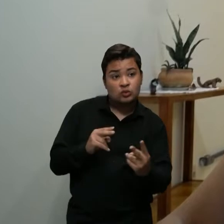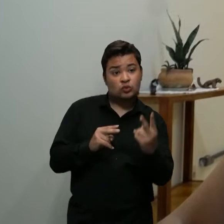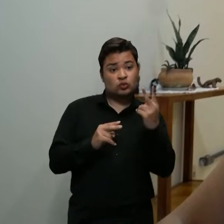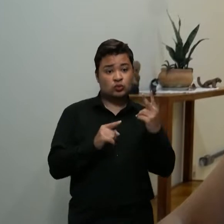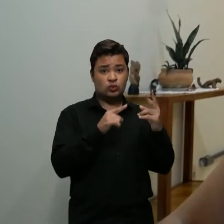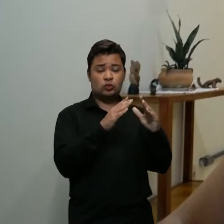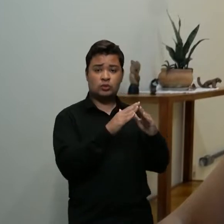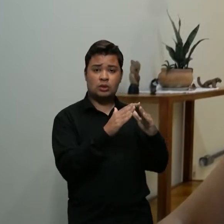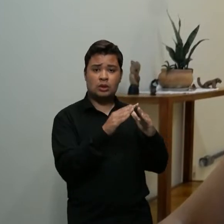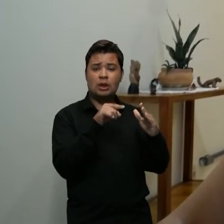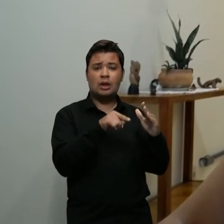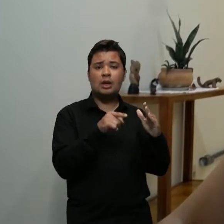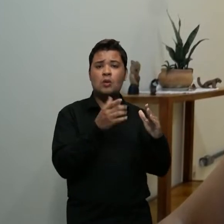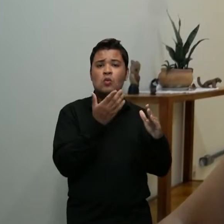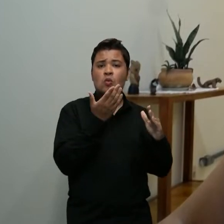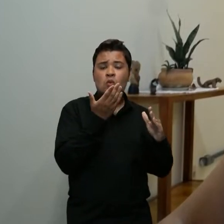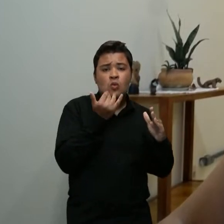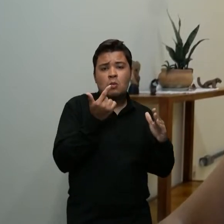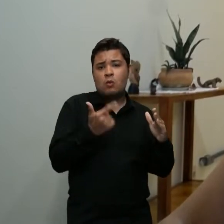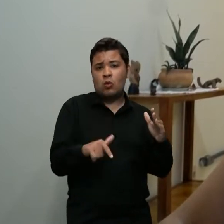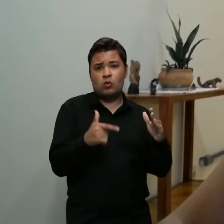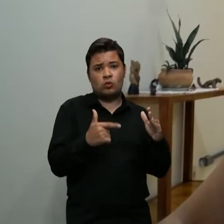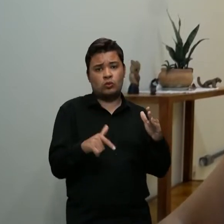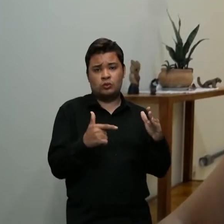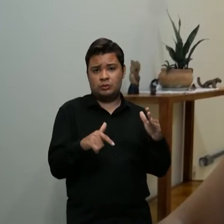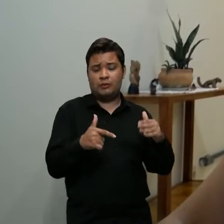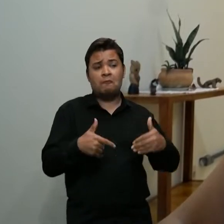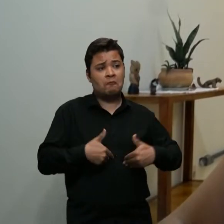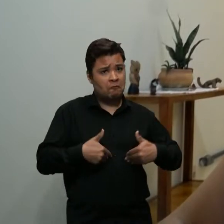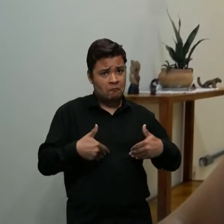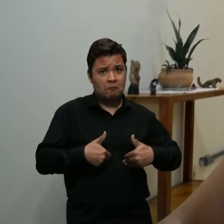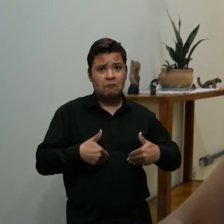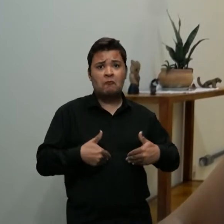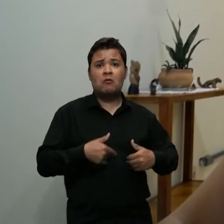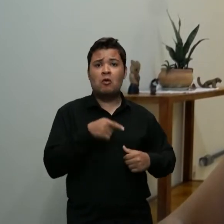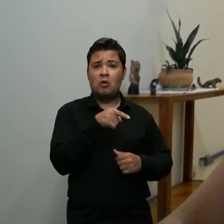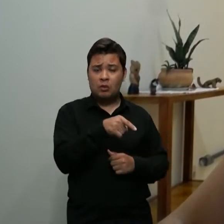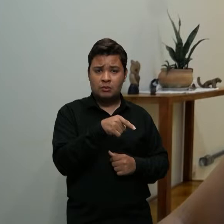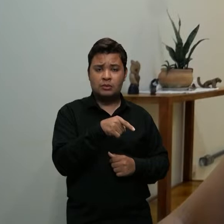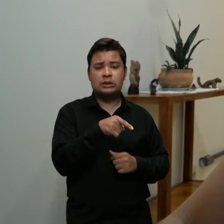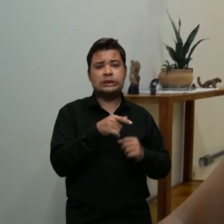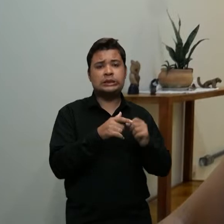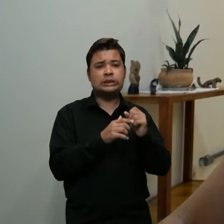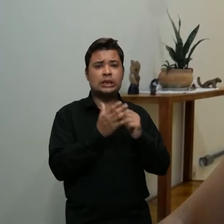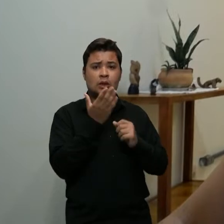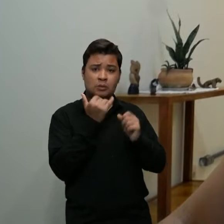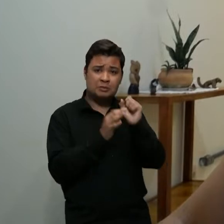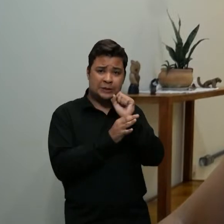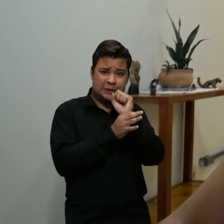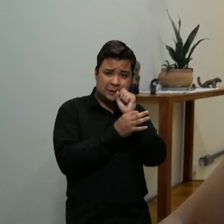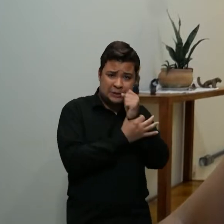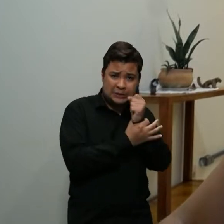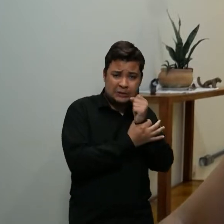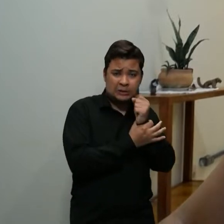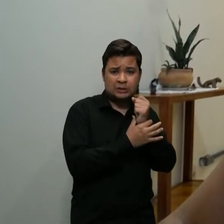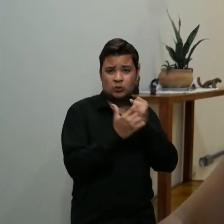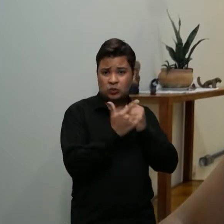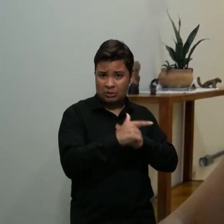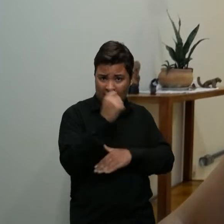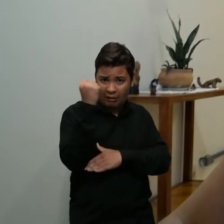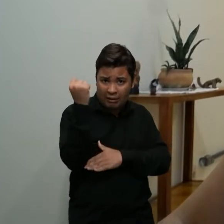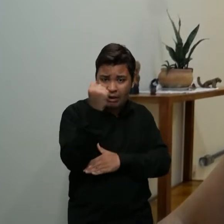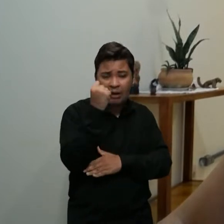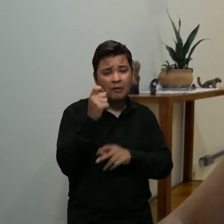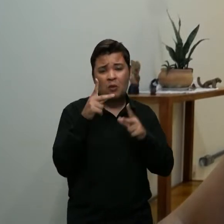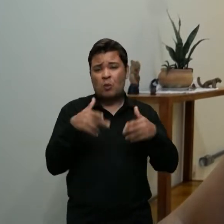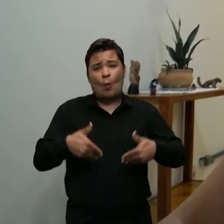insegurança alimentar grave, né, que equivale à fome, né, a gente fala em insegurança alimentar grave como um eufemismo para fome. Outros dados que a